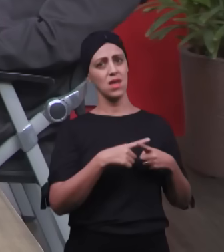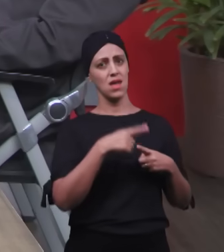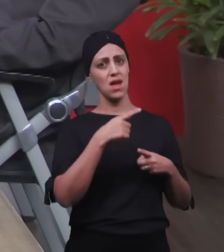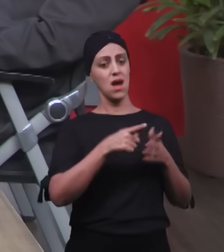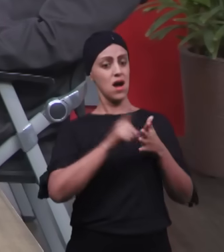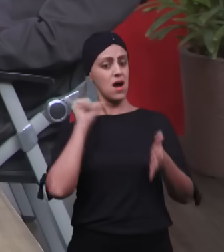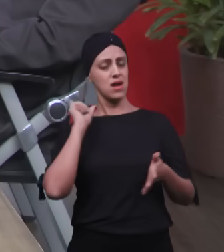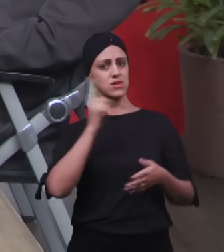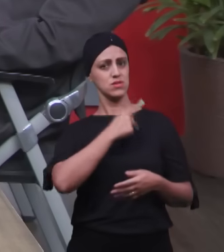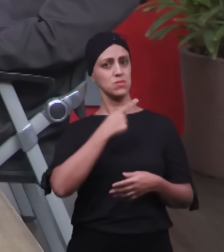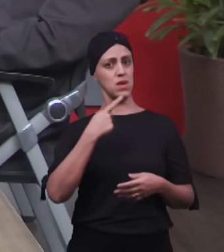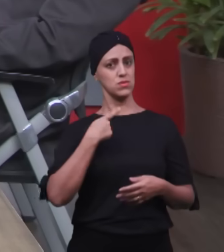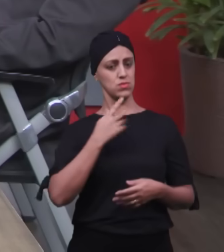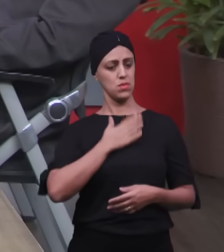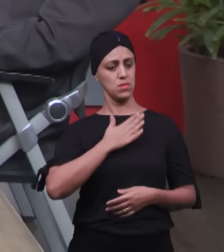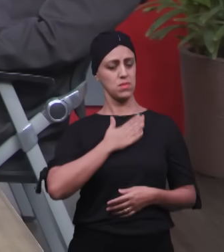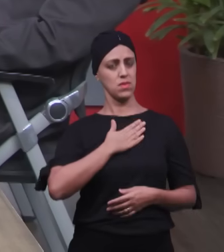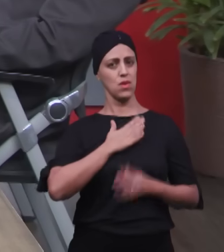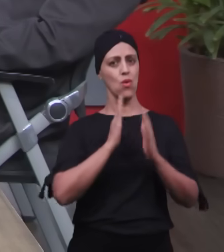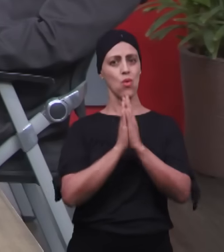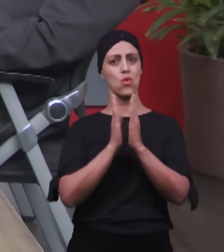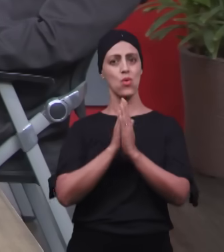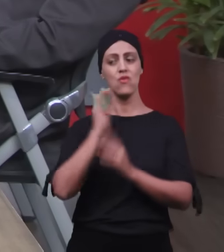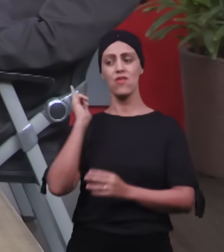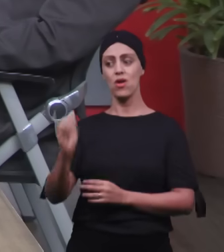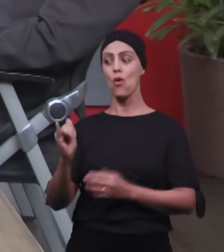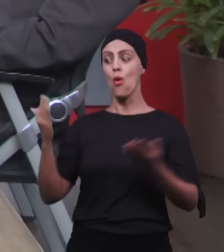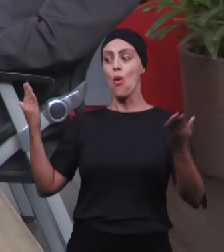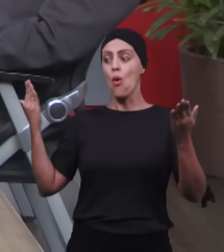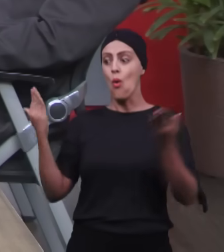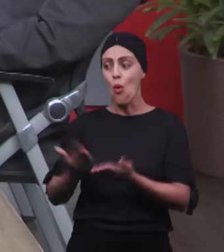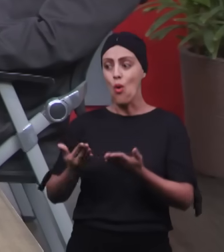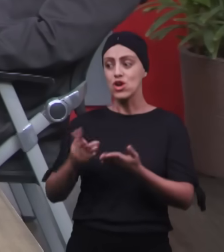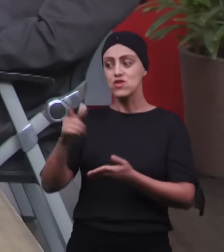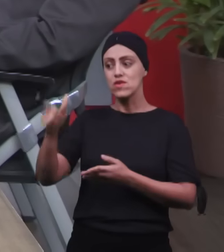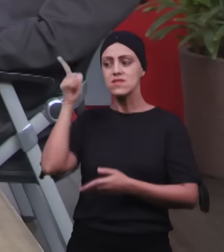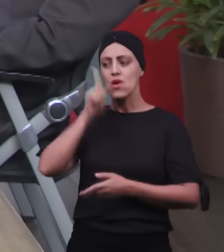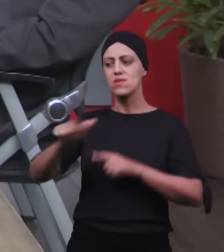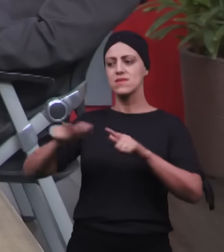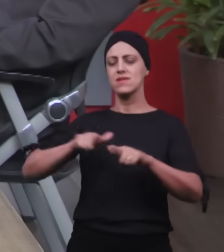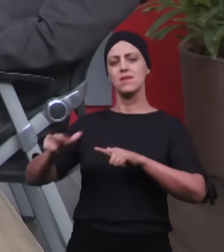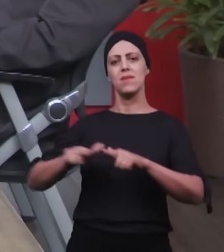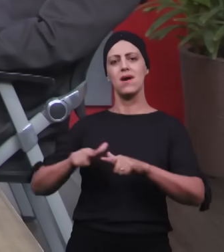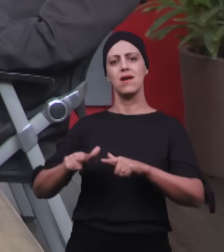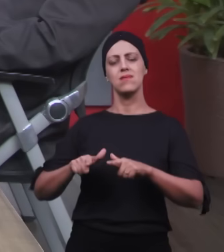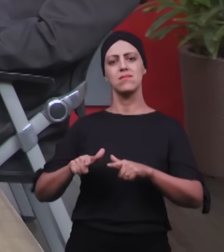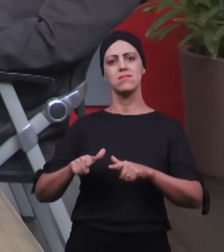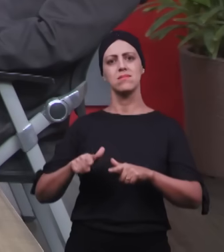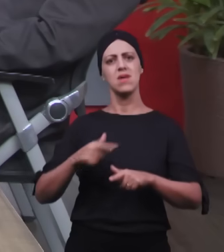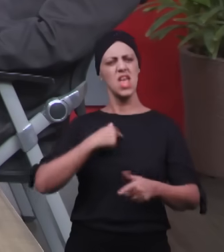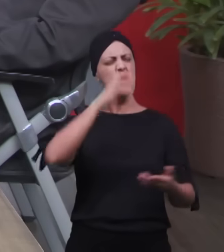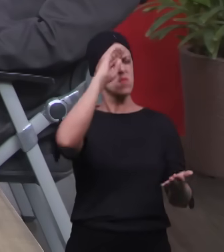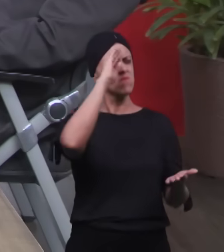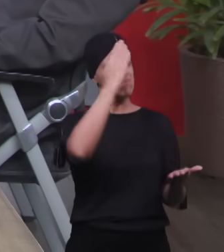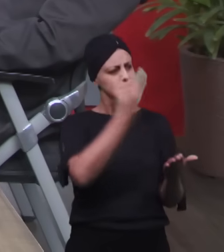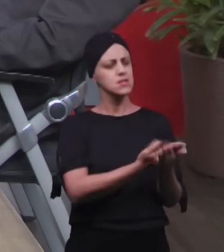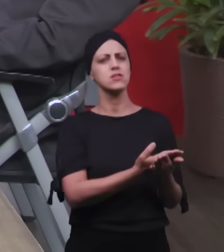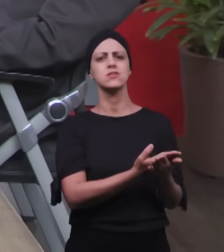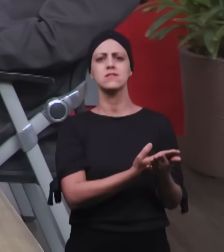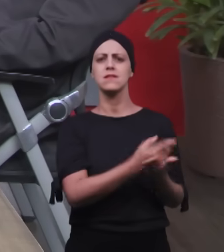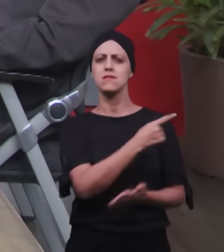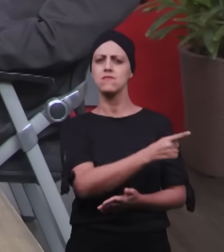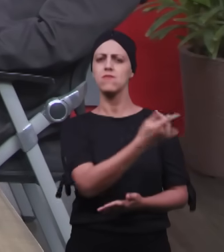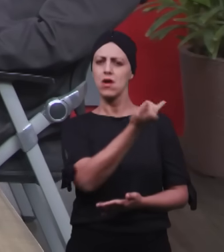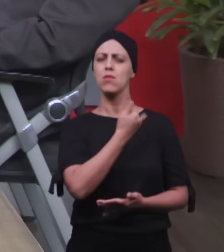orou e ele falou que Deus ia abrir uma porta hoje ainda para mim e eu creio naquilo